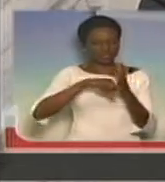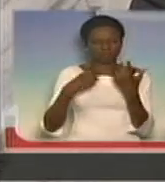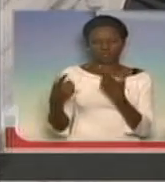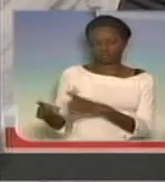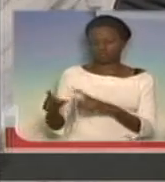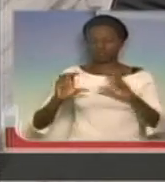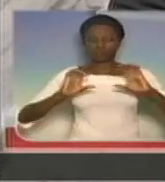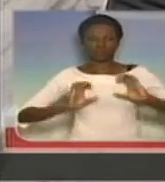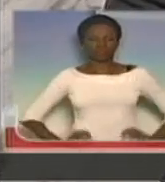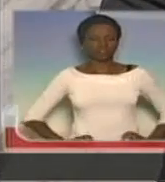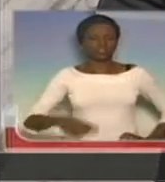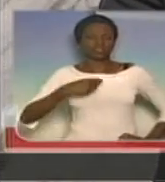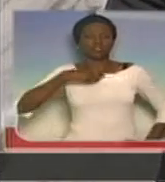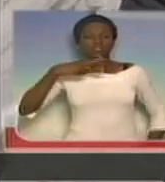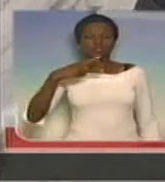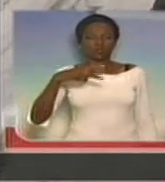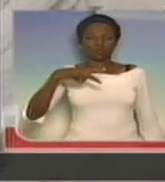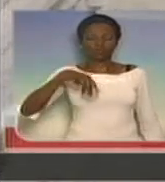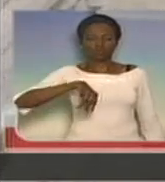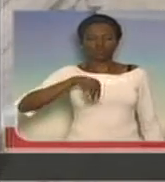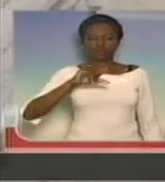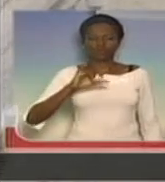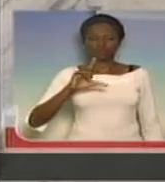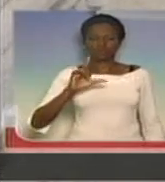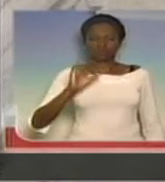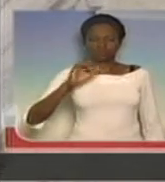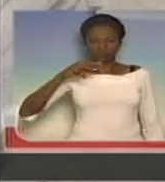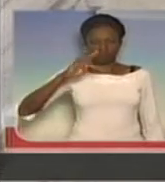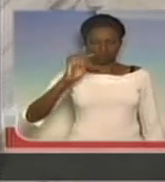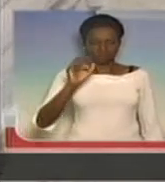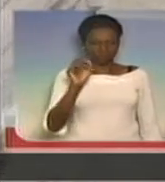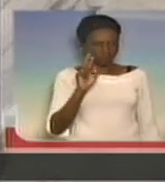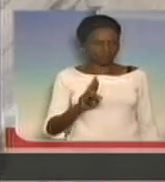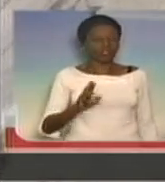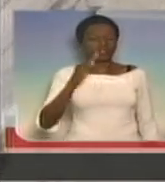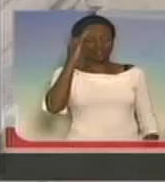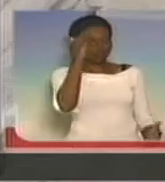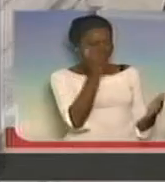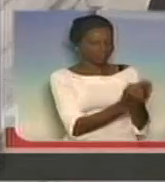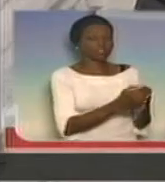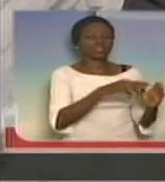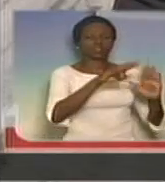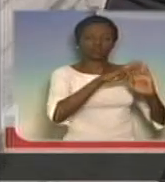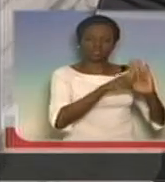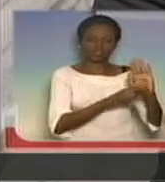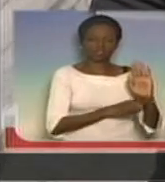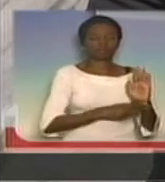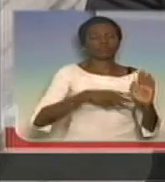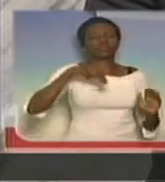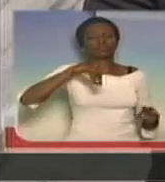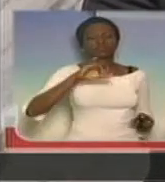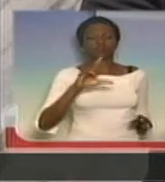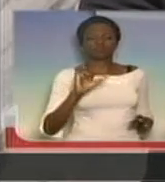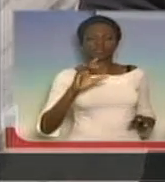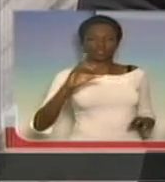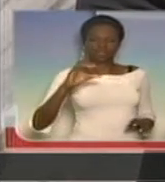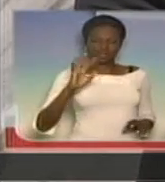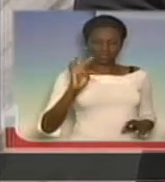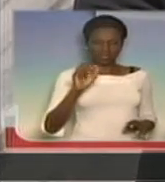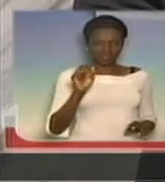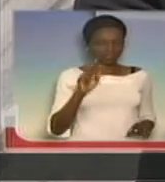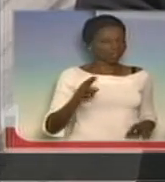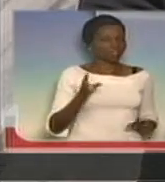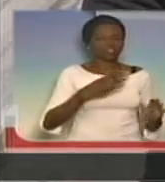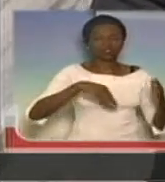cidadania. Eu sou militar, sou favorável ao regimento militar, ao regulamento militar, à disciplina militar, mas todos nós somos